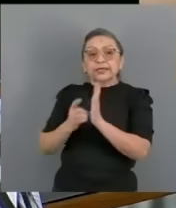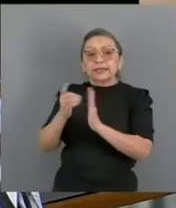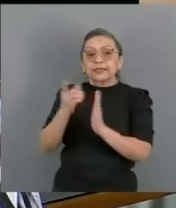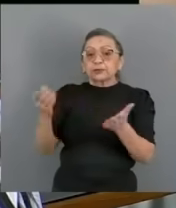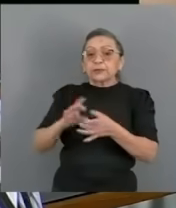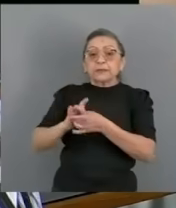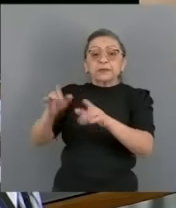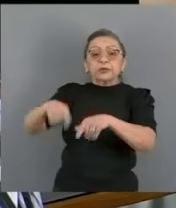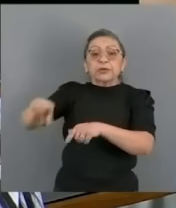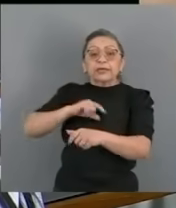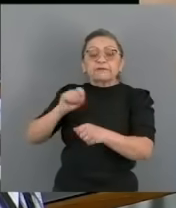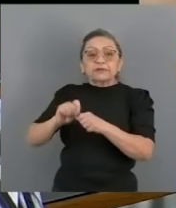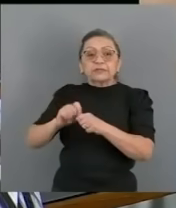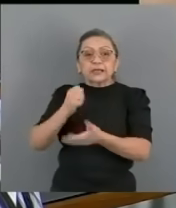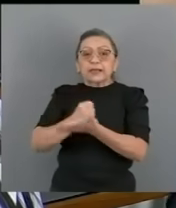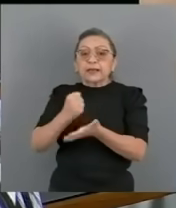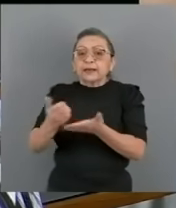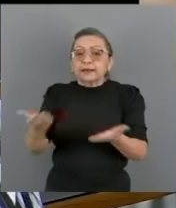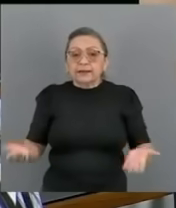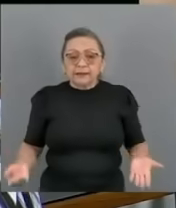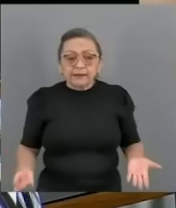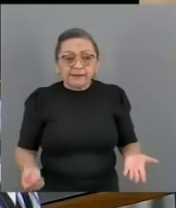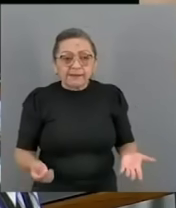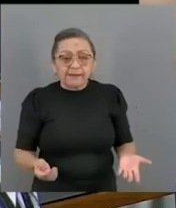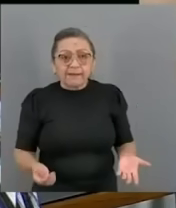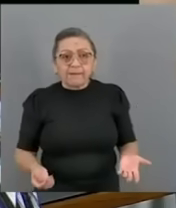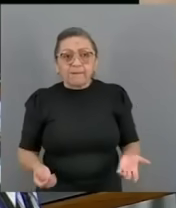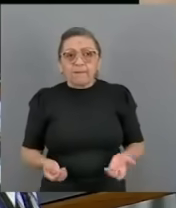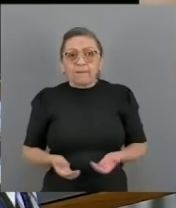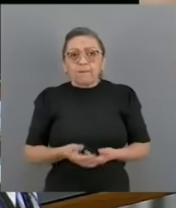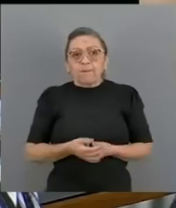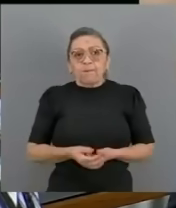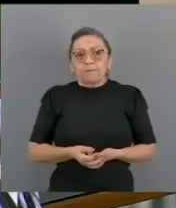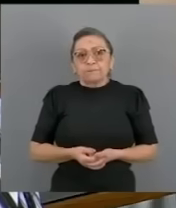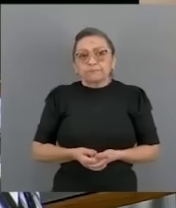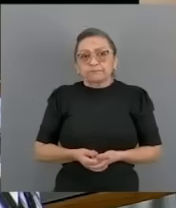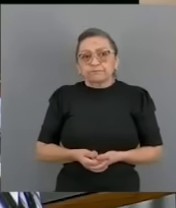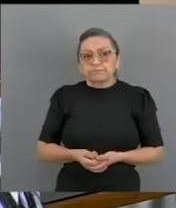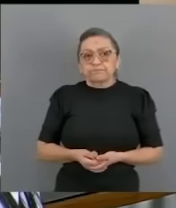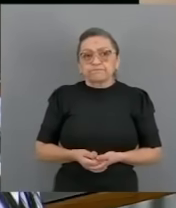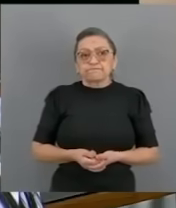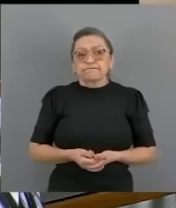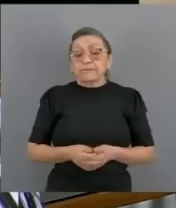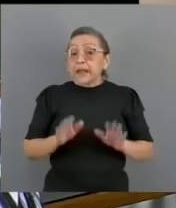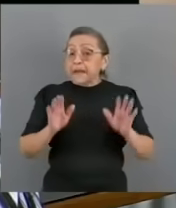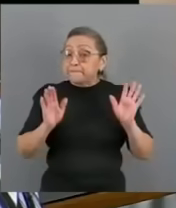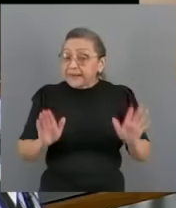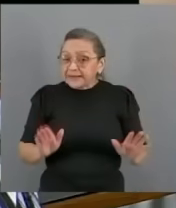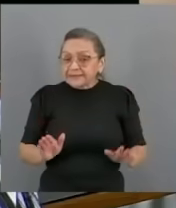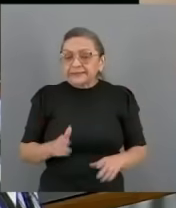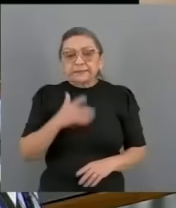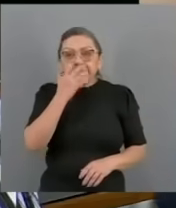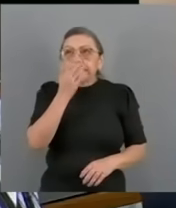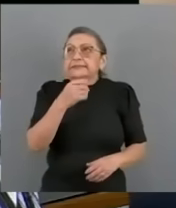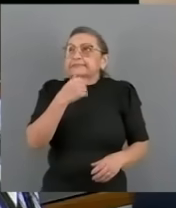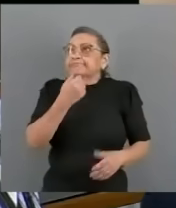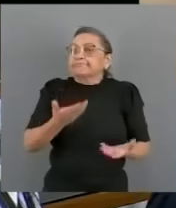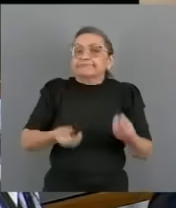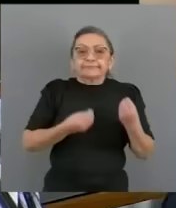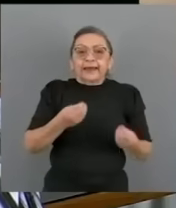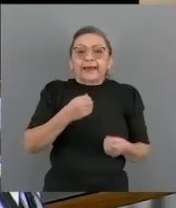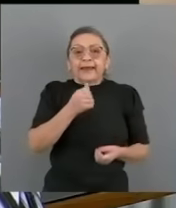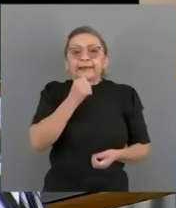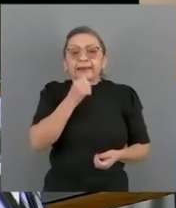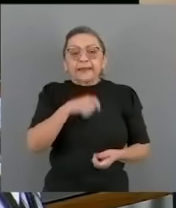que permitiu que eles ganhassem a CT, senhor presidente. Mas não satisfeito, o